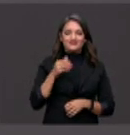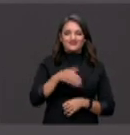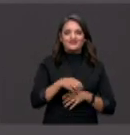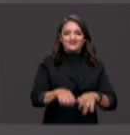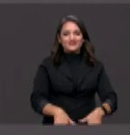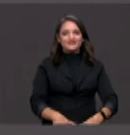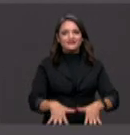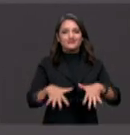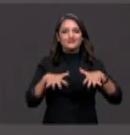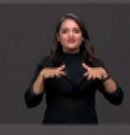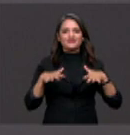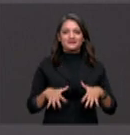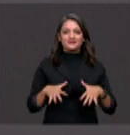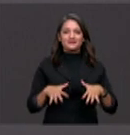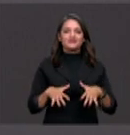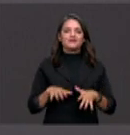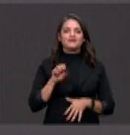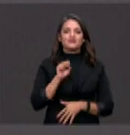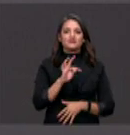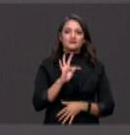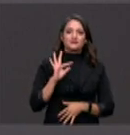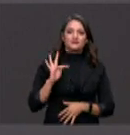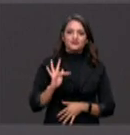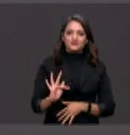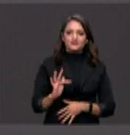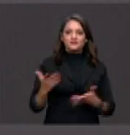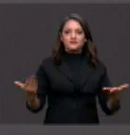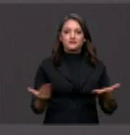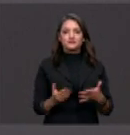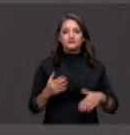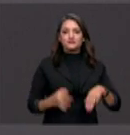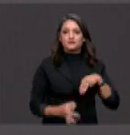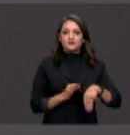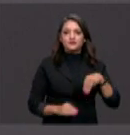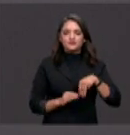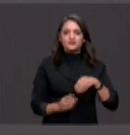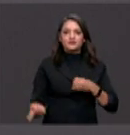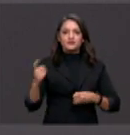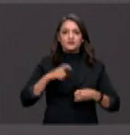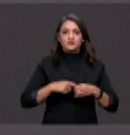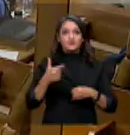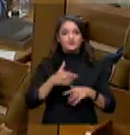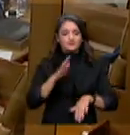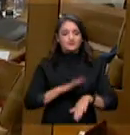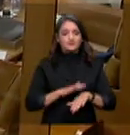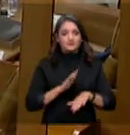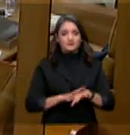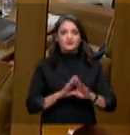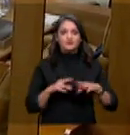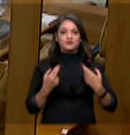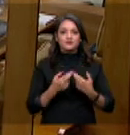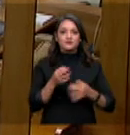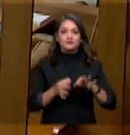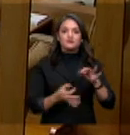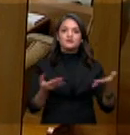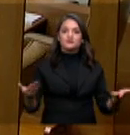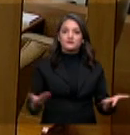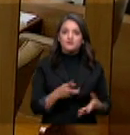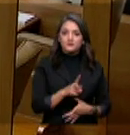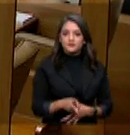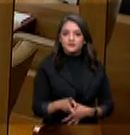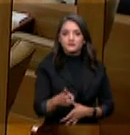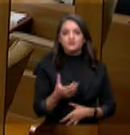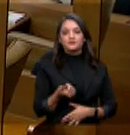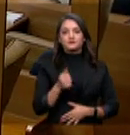do plenário, vamos ao plenário do STF agora, o retorno dos ministros para a segunda parte. No canto direito inferior da tela, vemos a janela com a intérprete